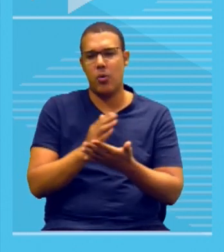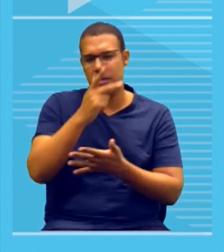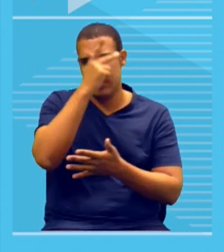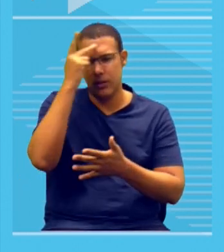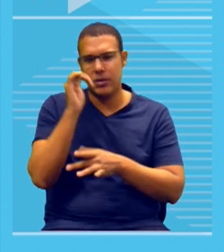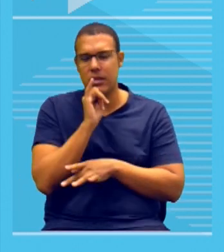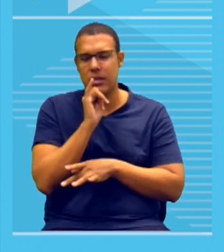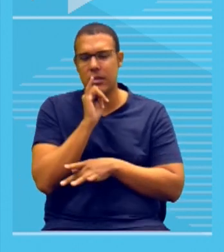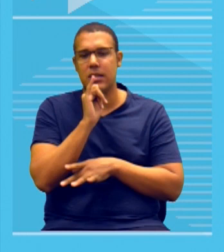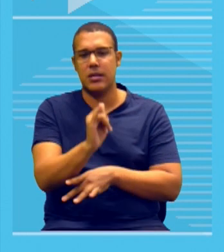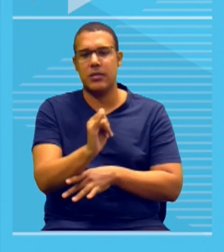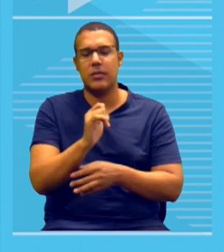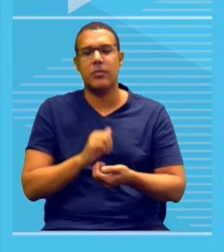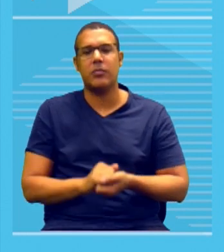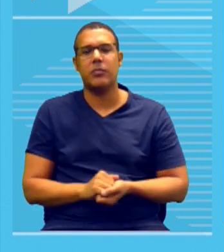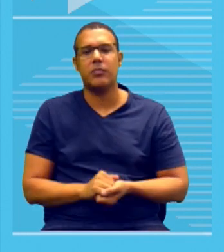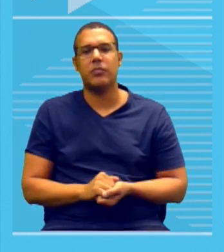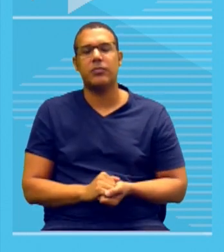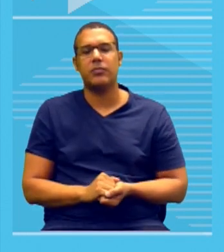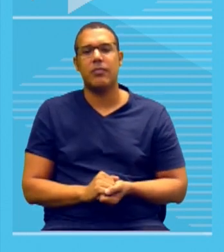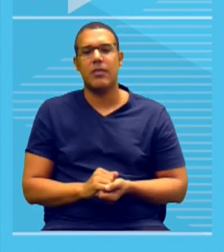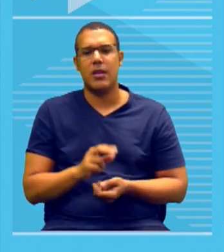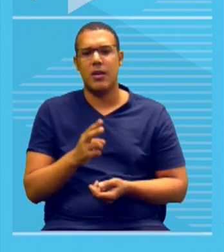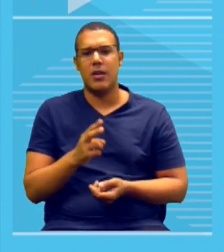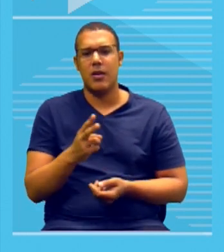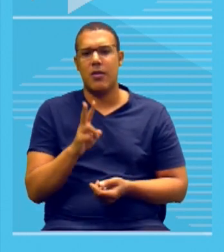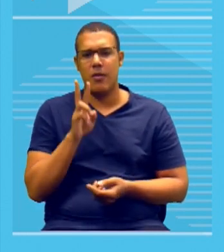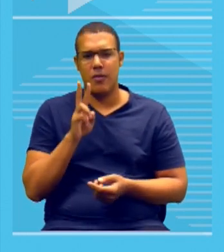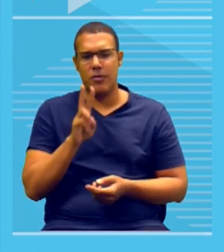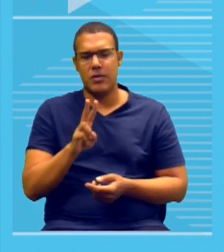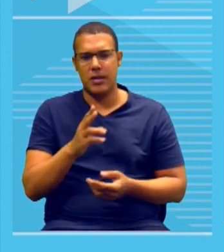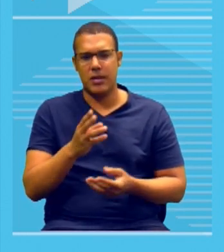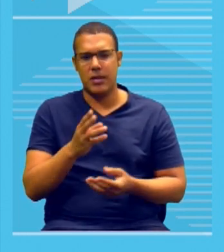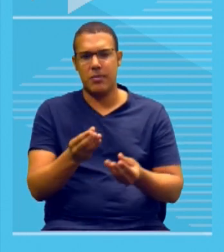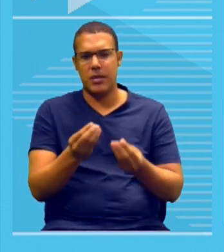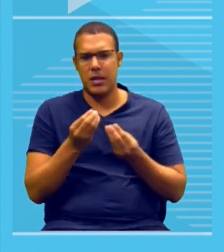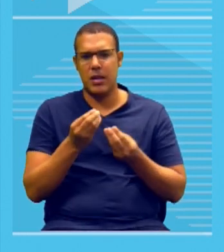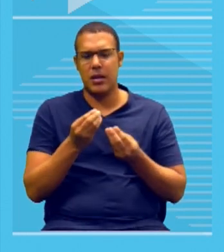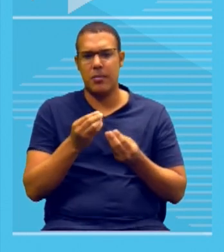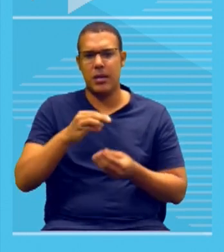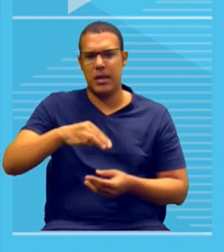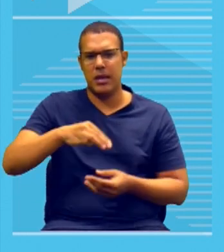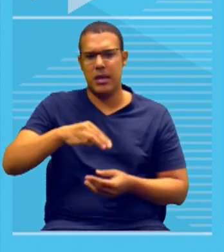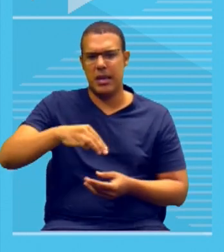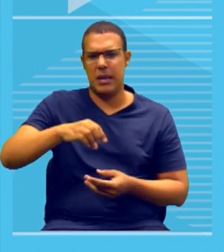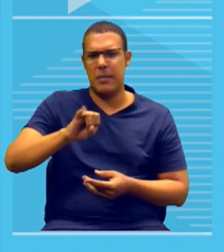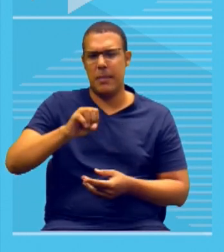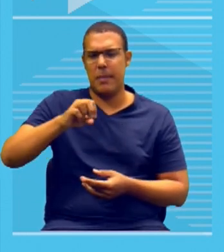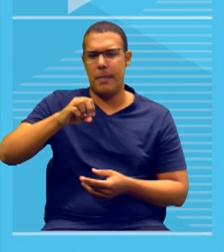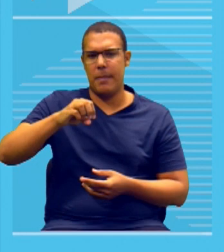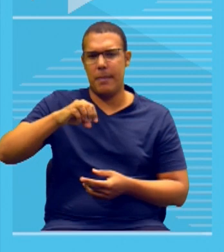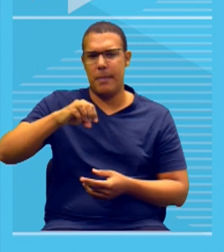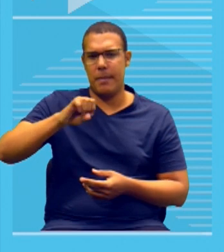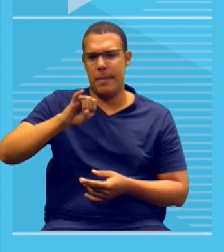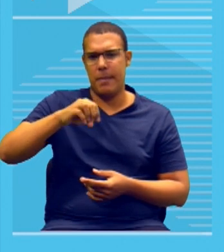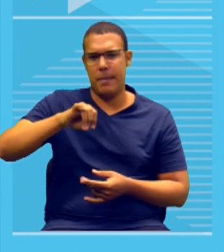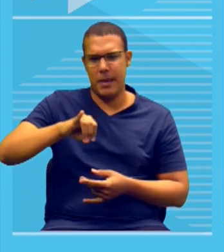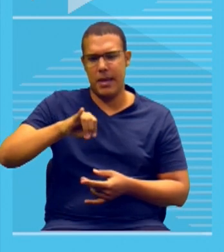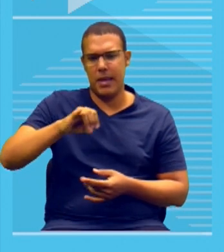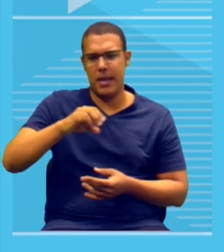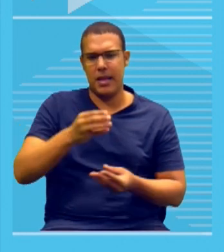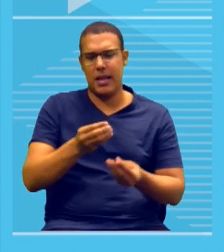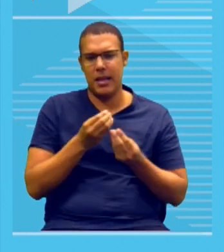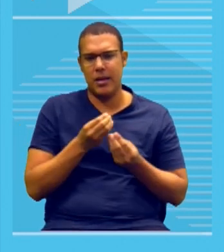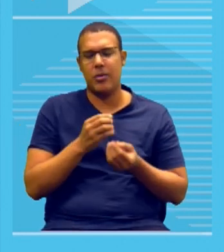assim você me deu tudo você me deu aí não faça